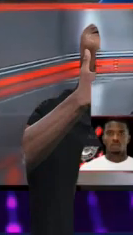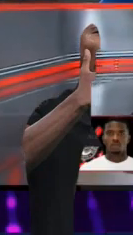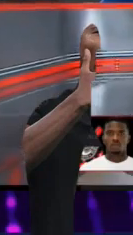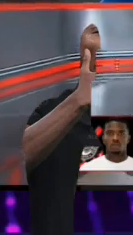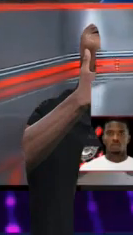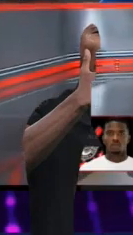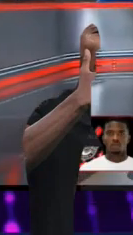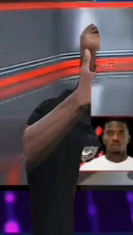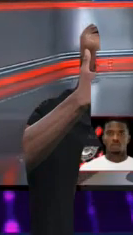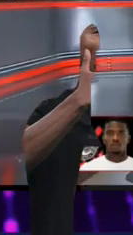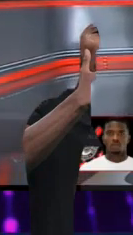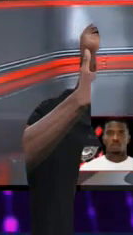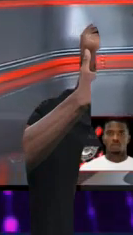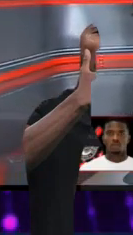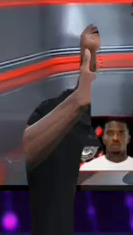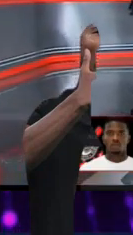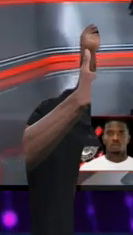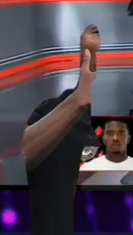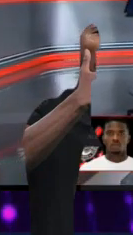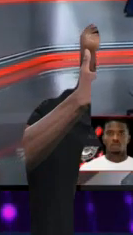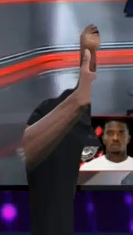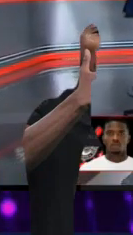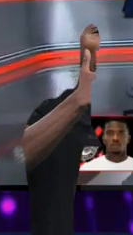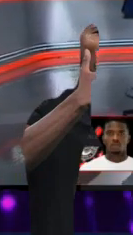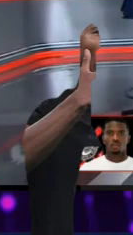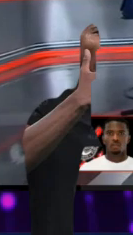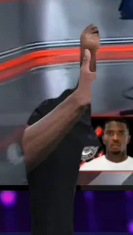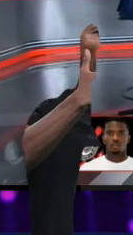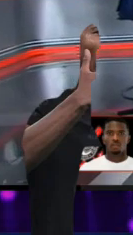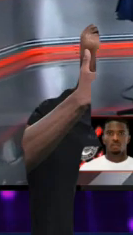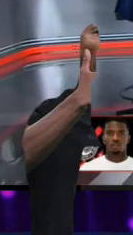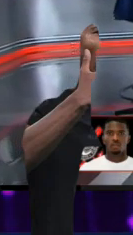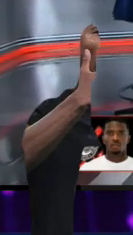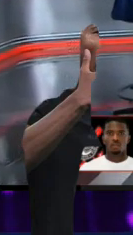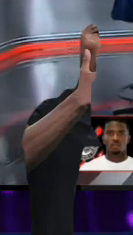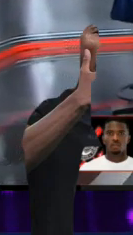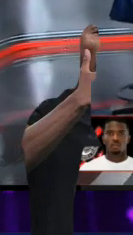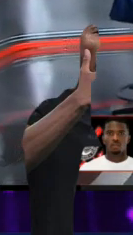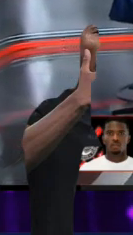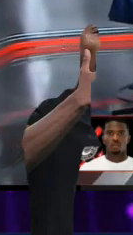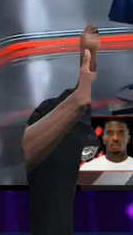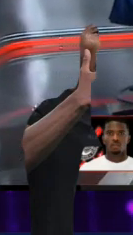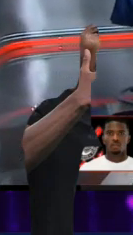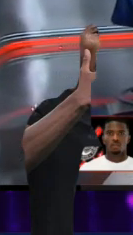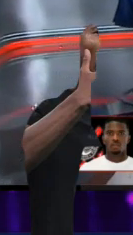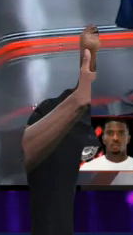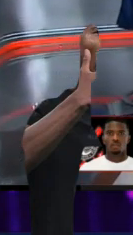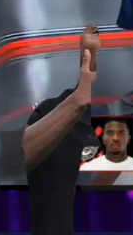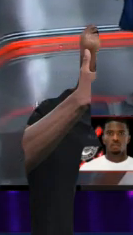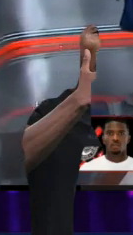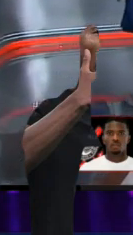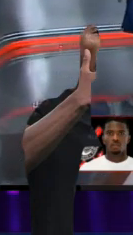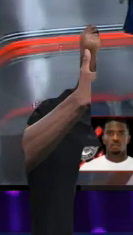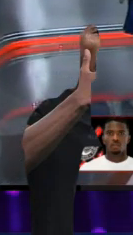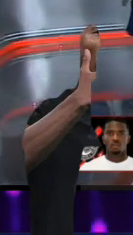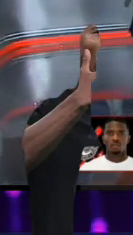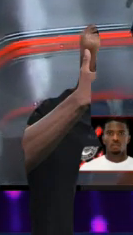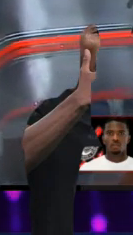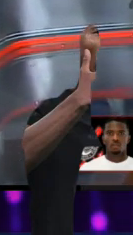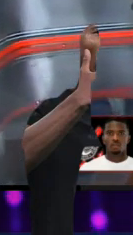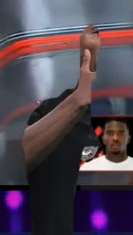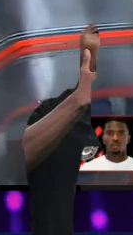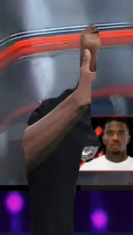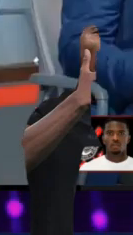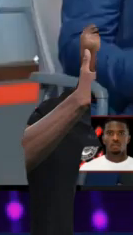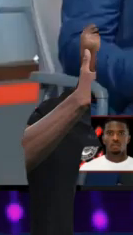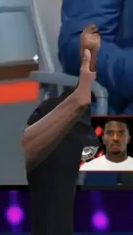Eu não podia perder essa oportunidade, eu fiquei preocupado, né? Ai, o Pascoal não gosta de quem fala palavrão. Ele já falou mal de mim alguma vez pra você? Já,